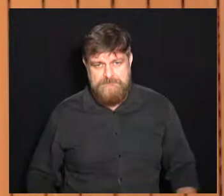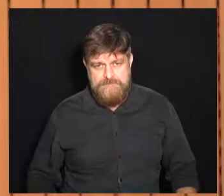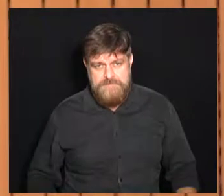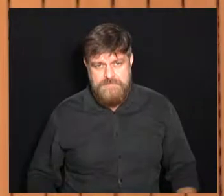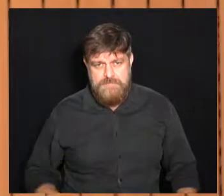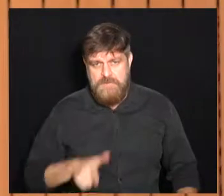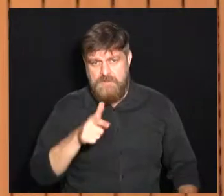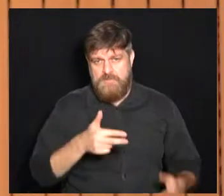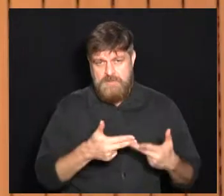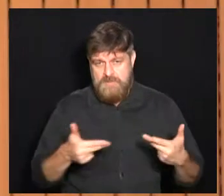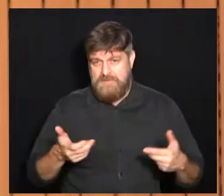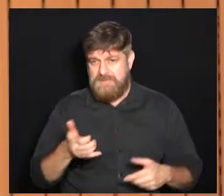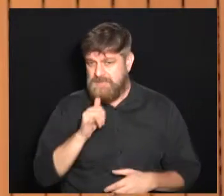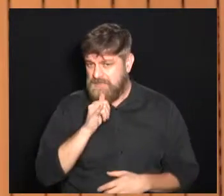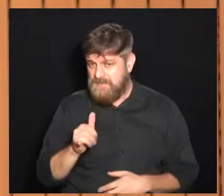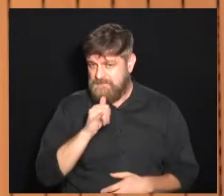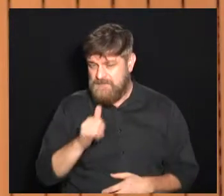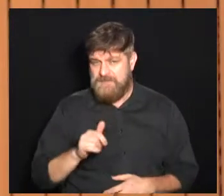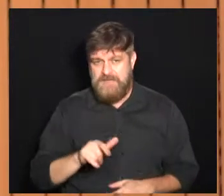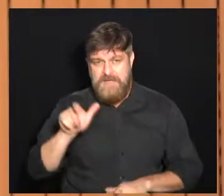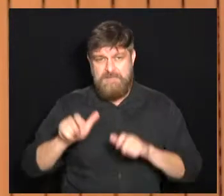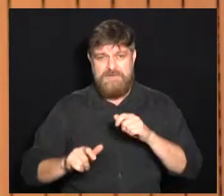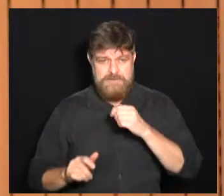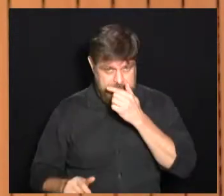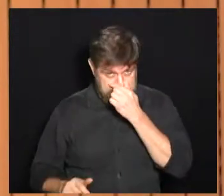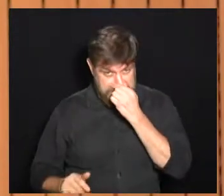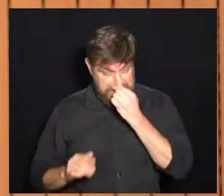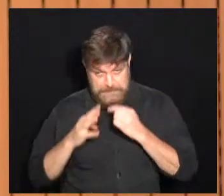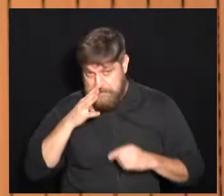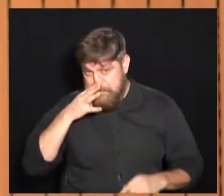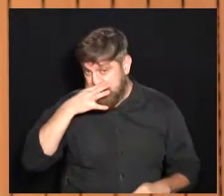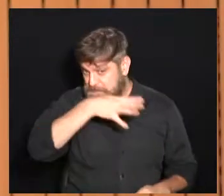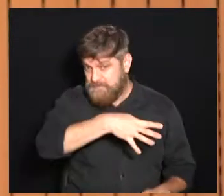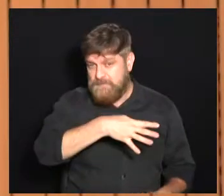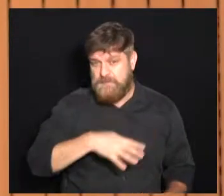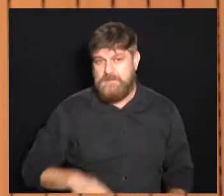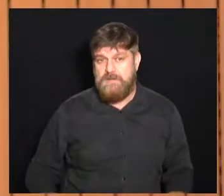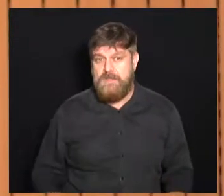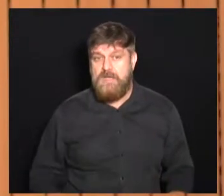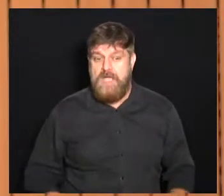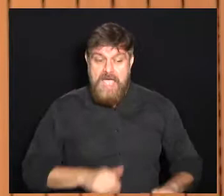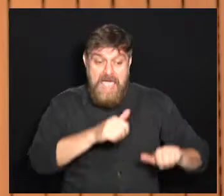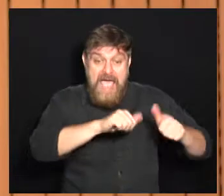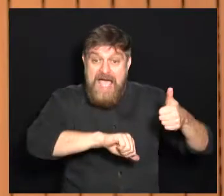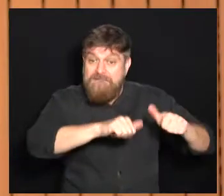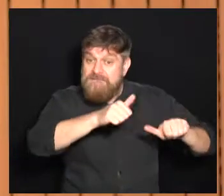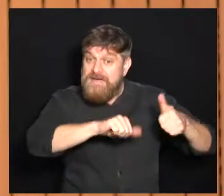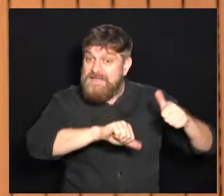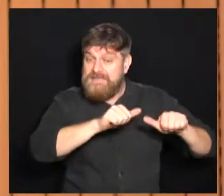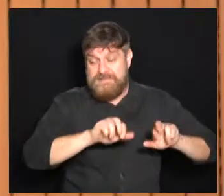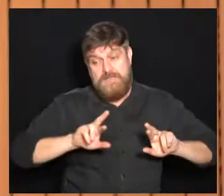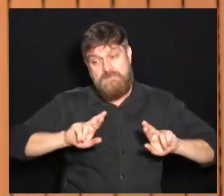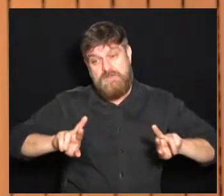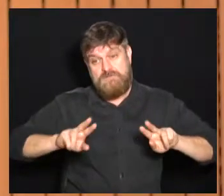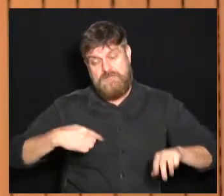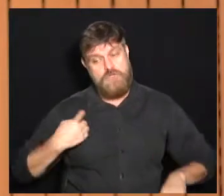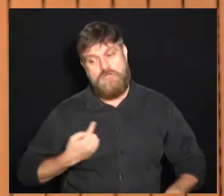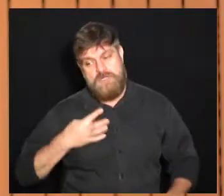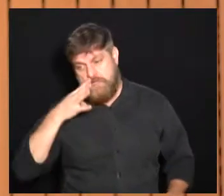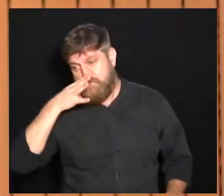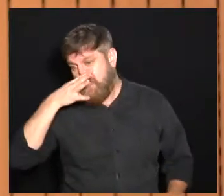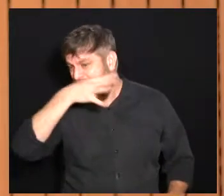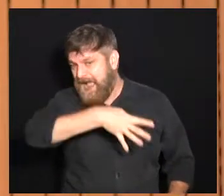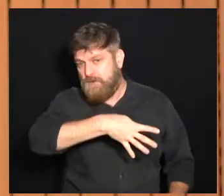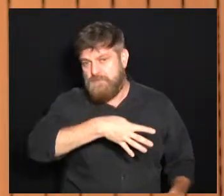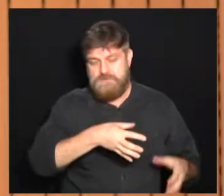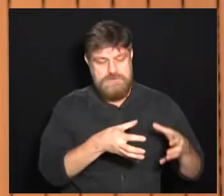Outra coisa que eu queria falar, alguém falou da acusação, não é acusação, é verificação. Tá? Deixar bem